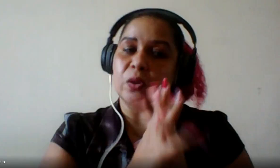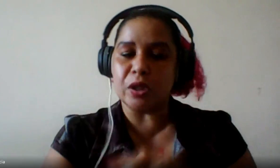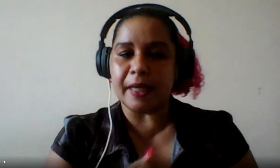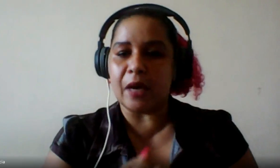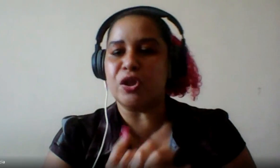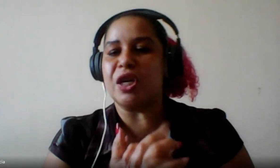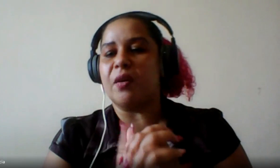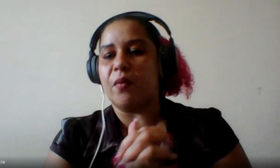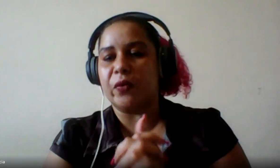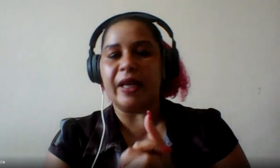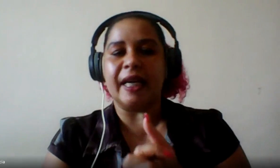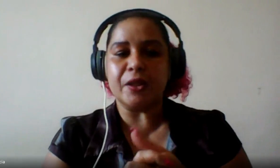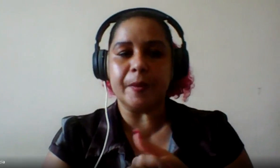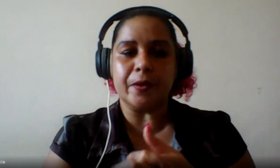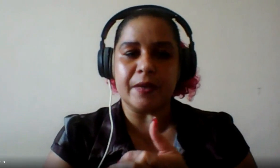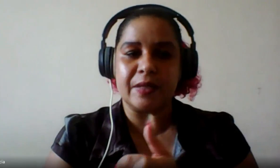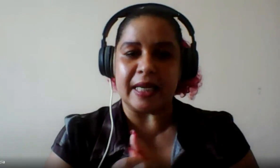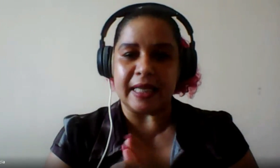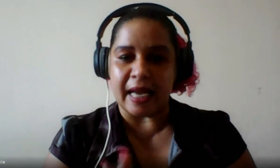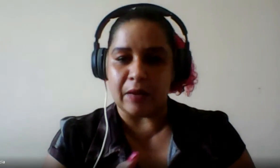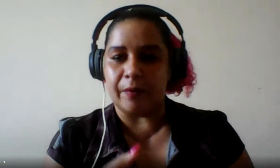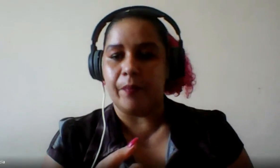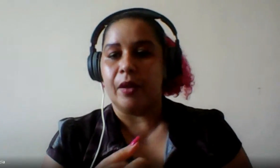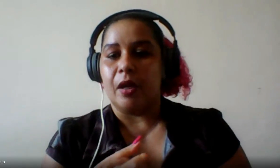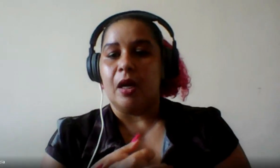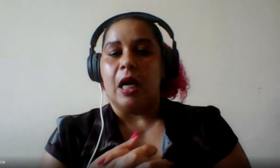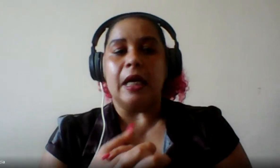vocês são todos pedagogia, então eu vou falar sobre inclusão em sala de